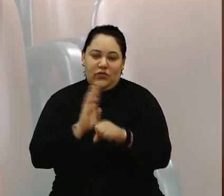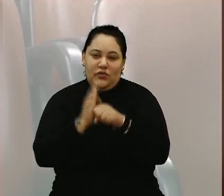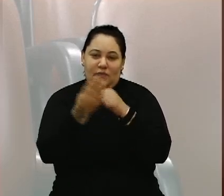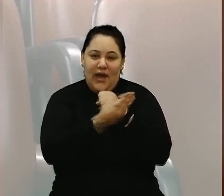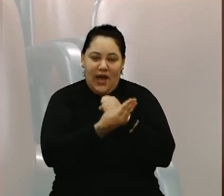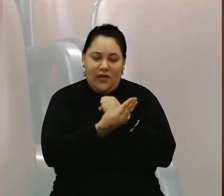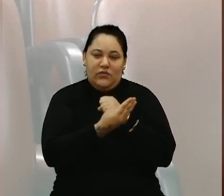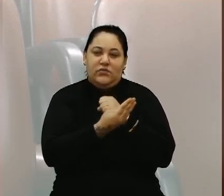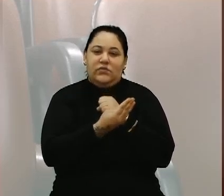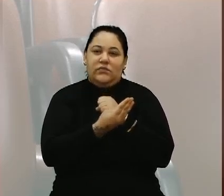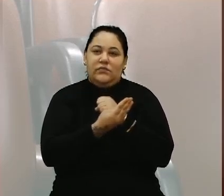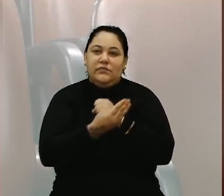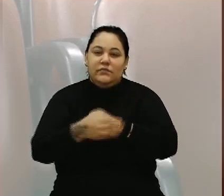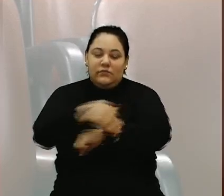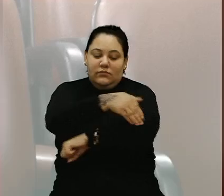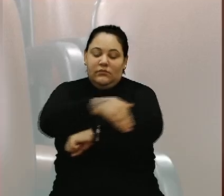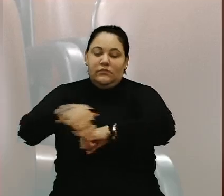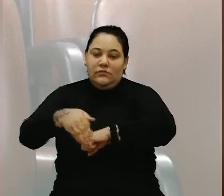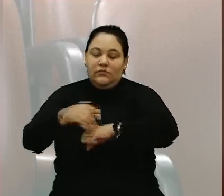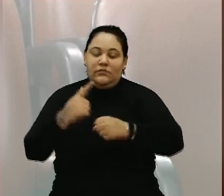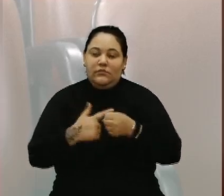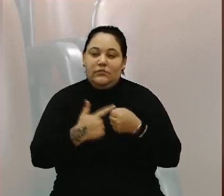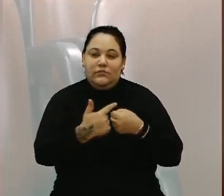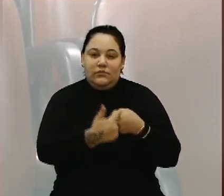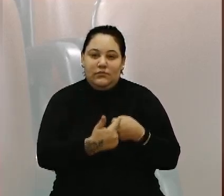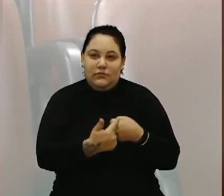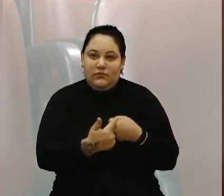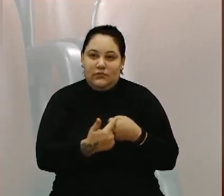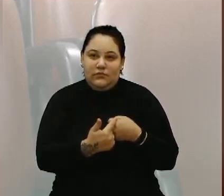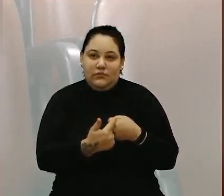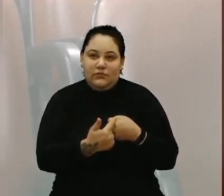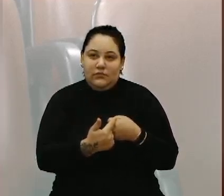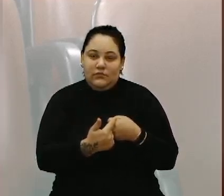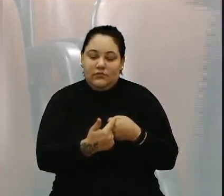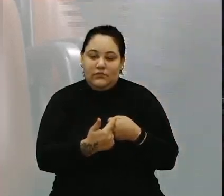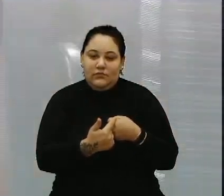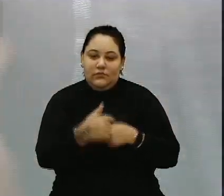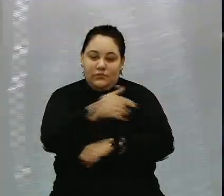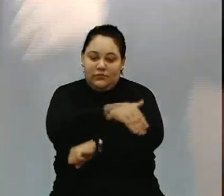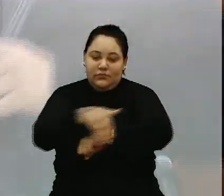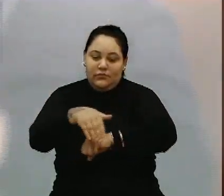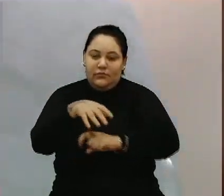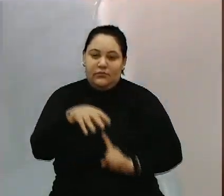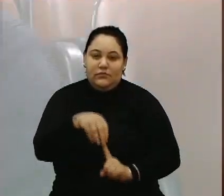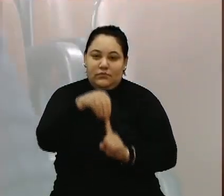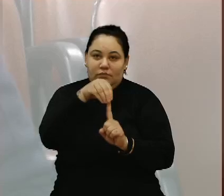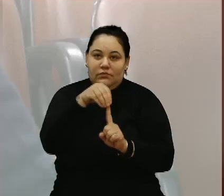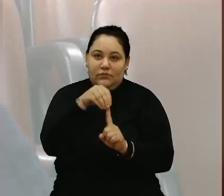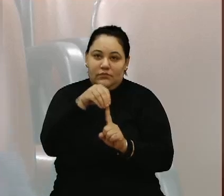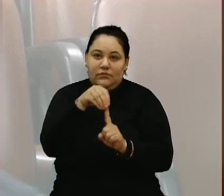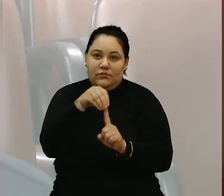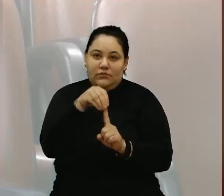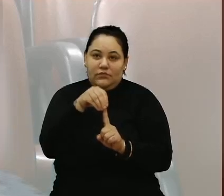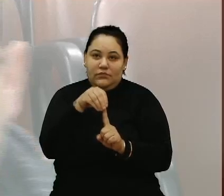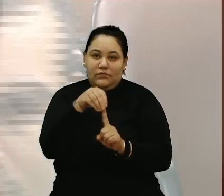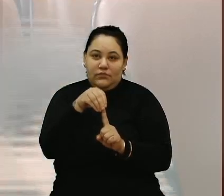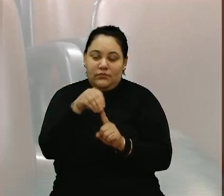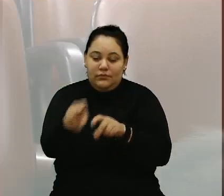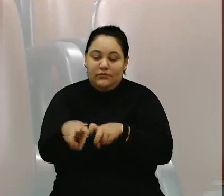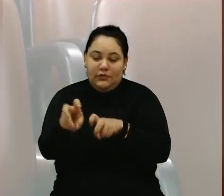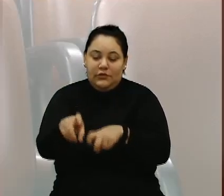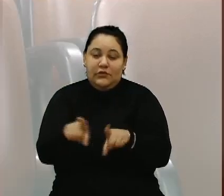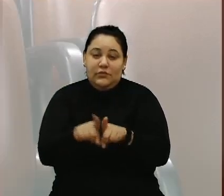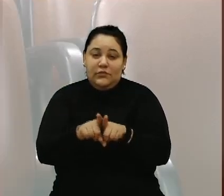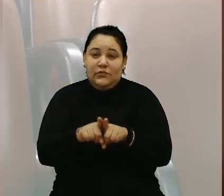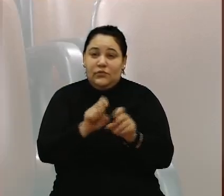as ruas principais da nossa cidade, as ruas principais aí do nossos agricultores para que eles pudessem